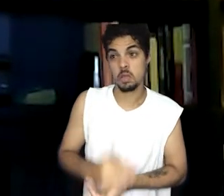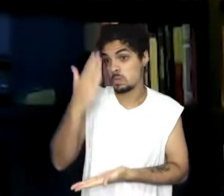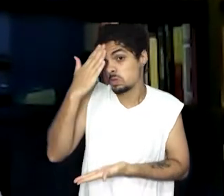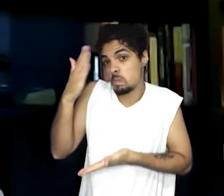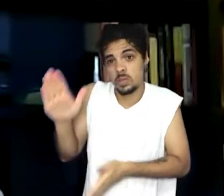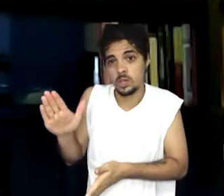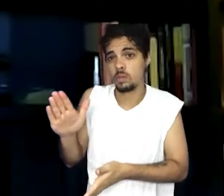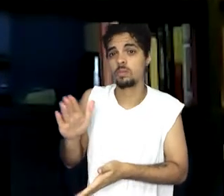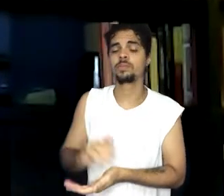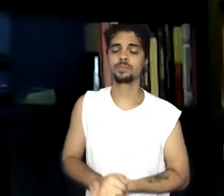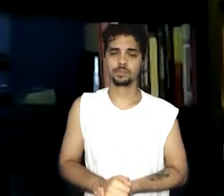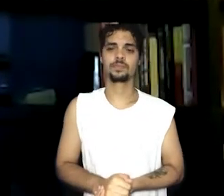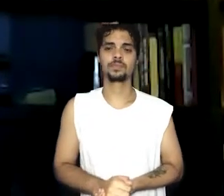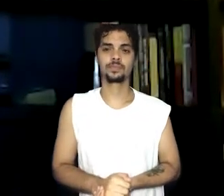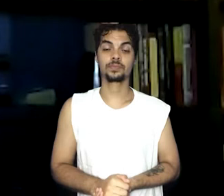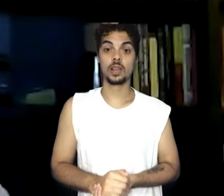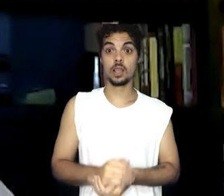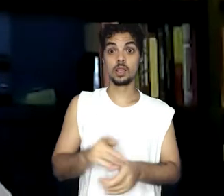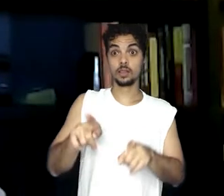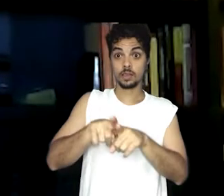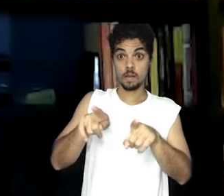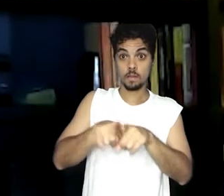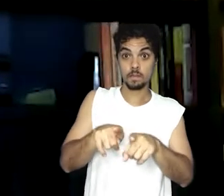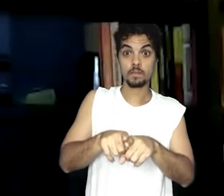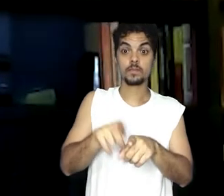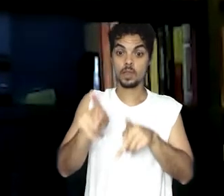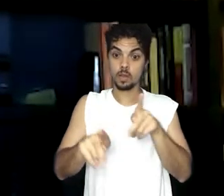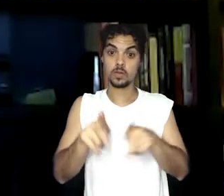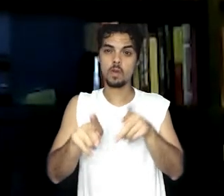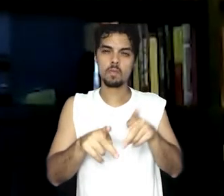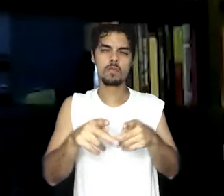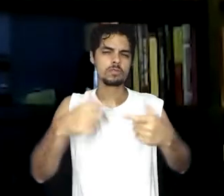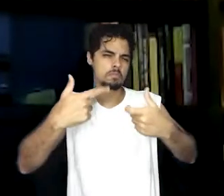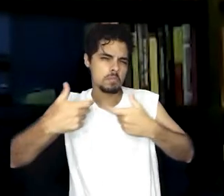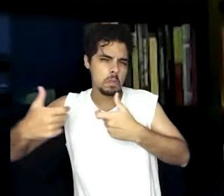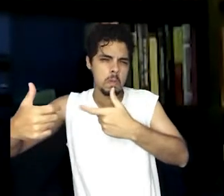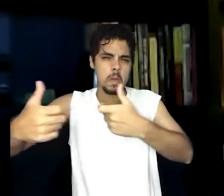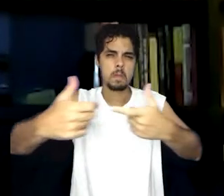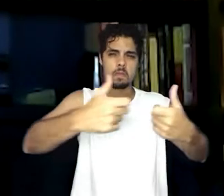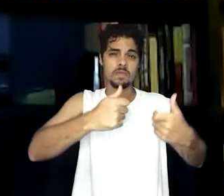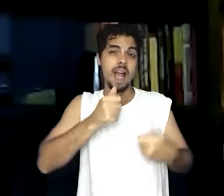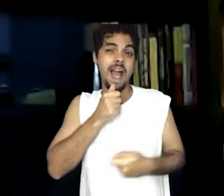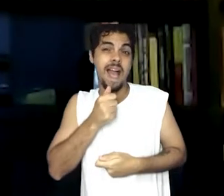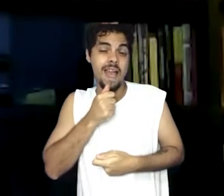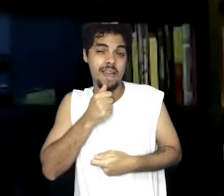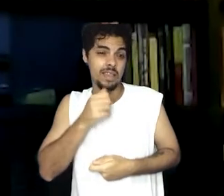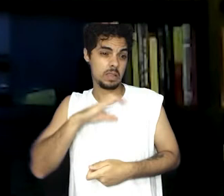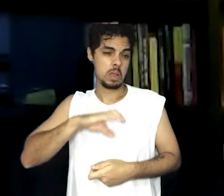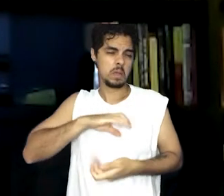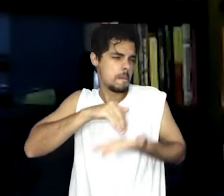em Salvador e um governo interino patriota que lutava em nome de Dom Pedro para expulsar os